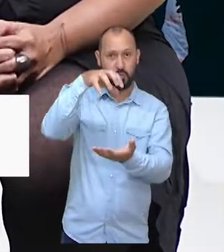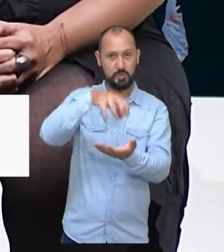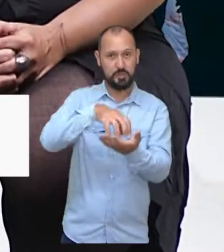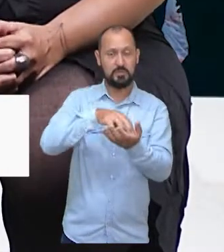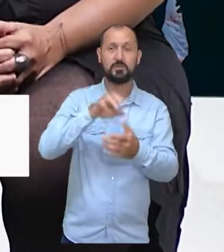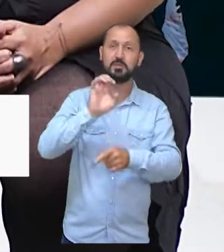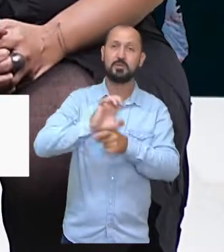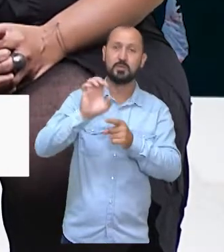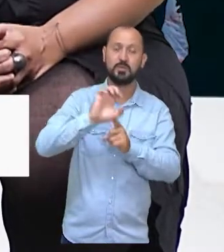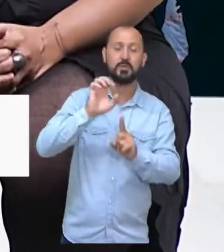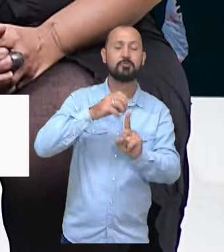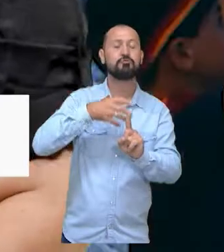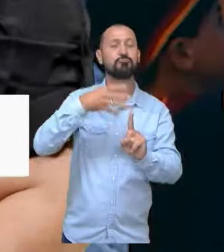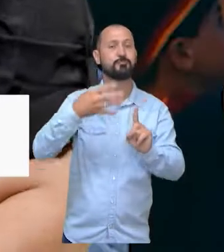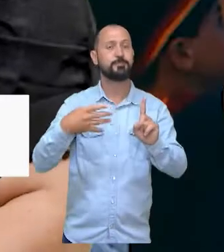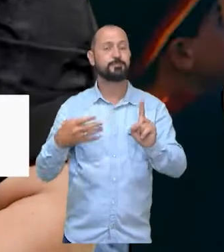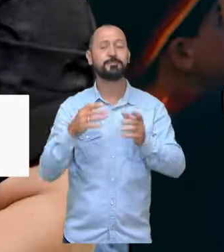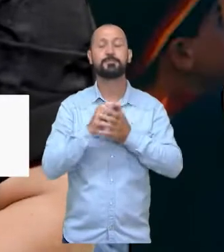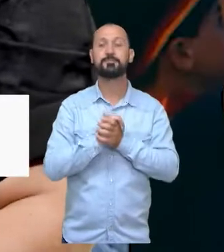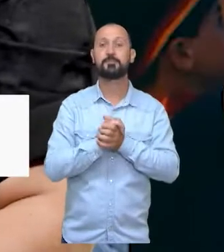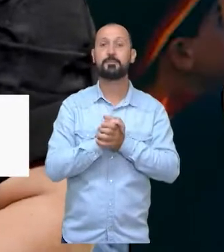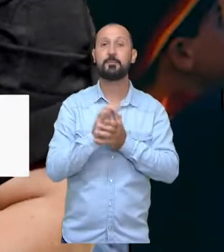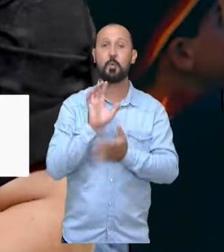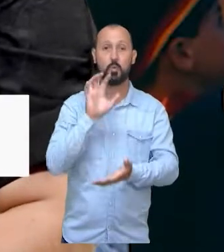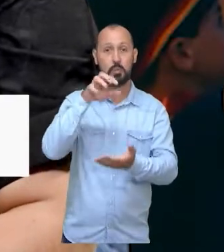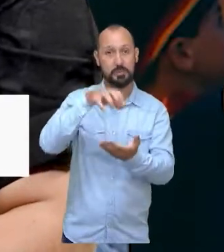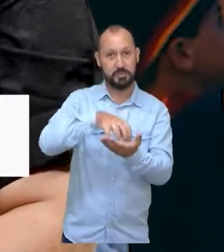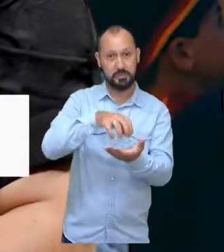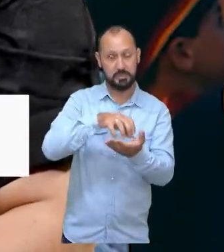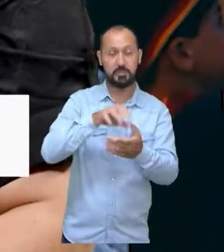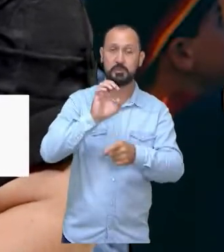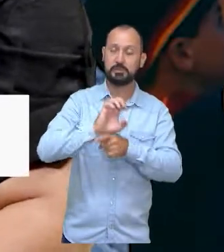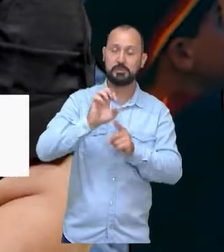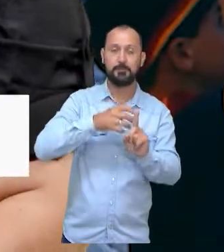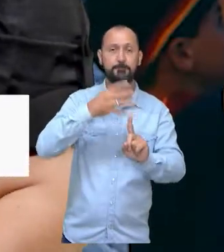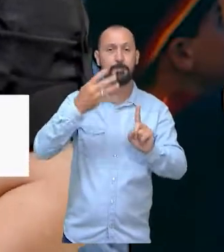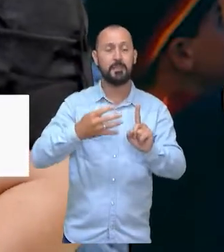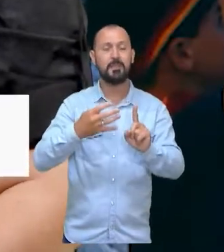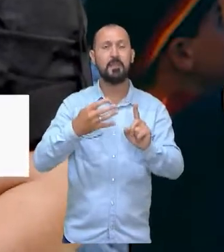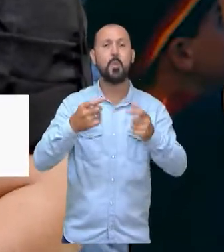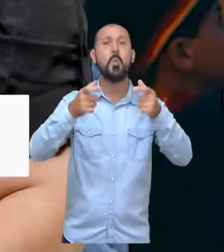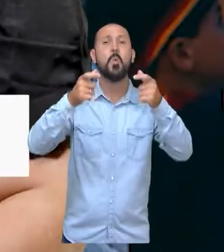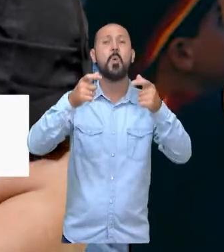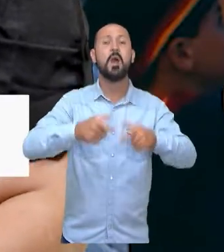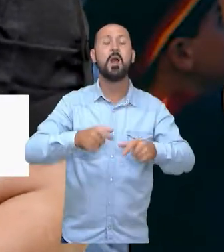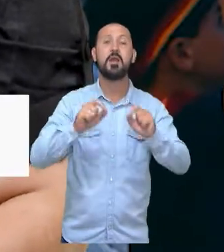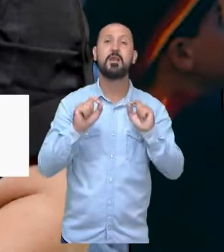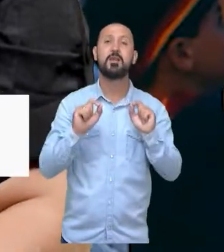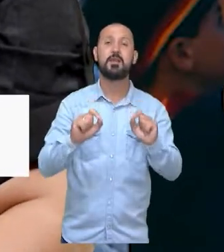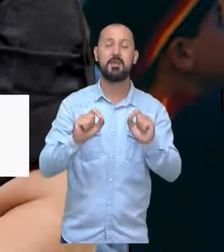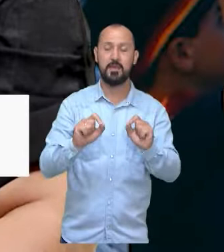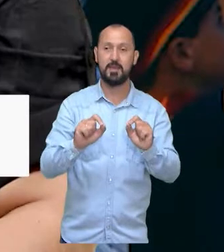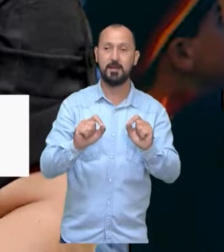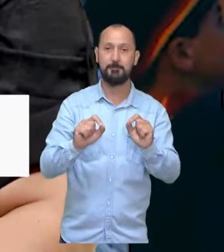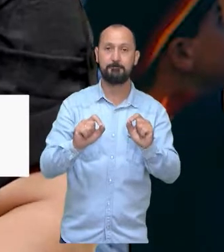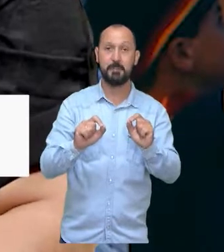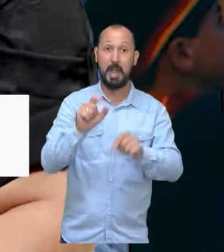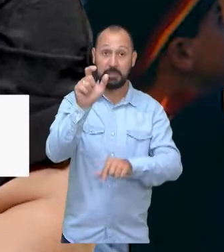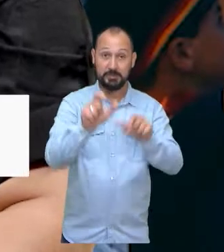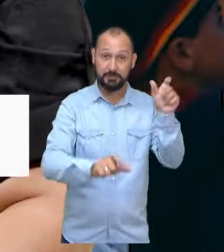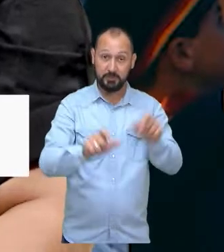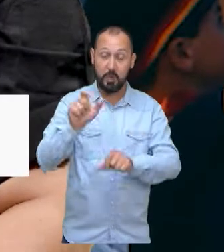de Cidadania LGBT+. O Centro Estadual de Cidadania LGBT é um espaço onde as pessoas